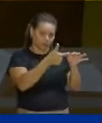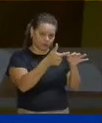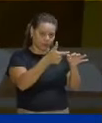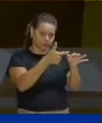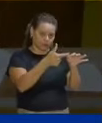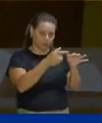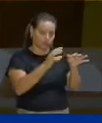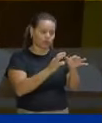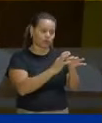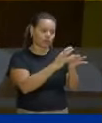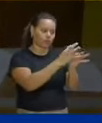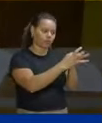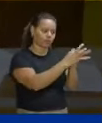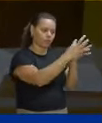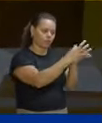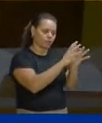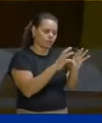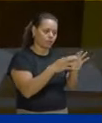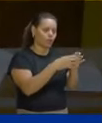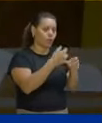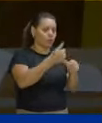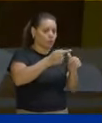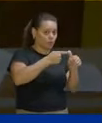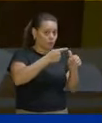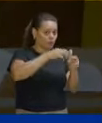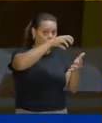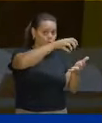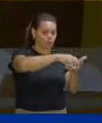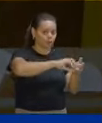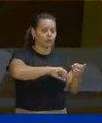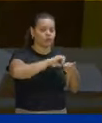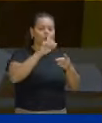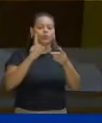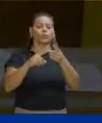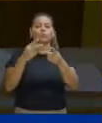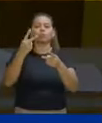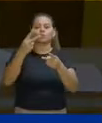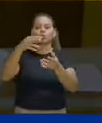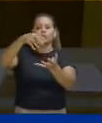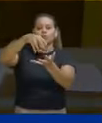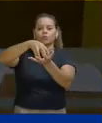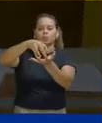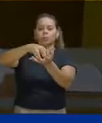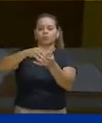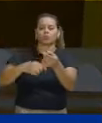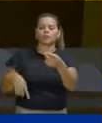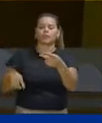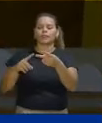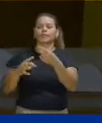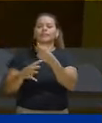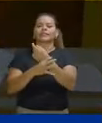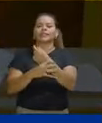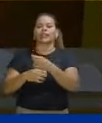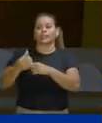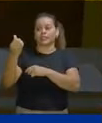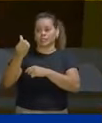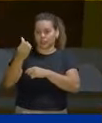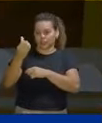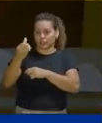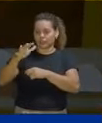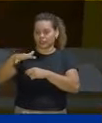12ª. E o segundo núcleo regional eleitoral das garantias seria a 6ª zona